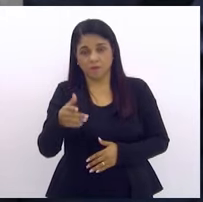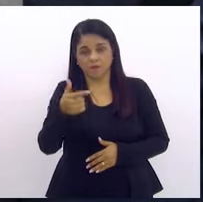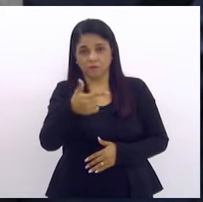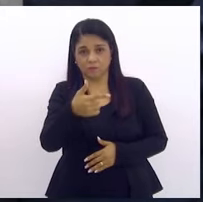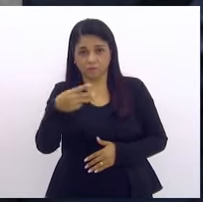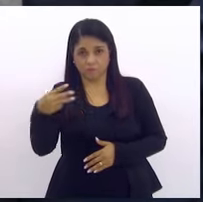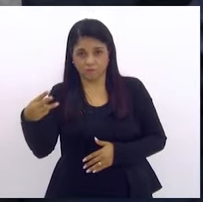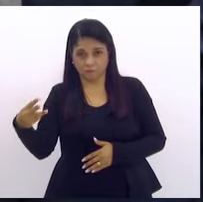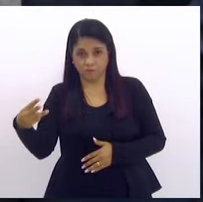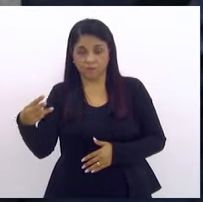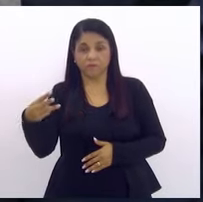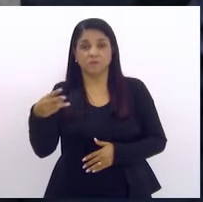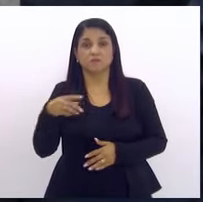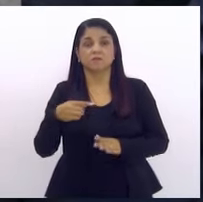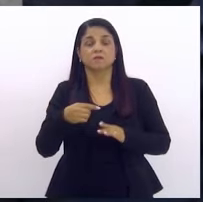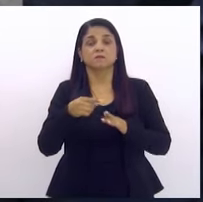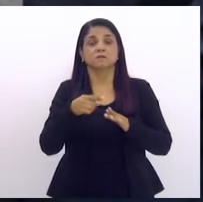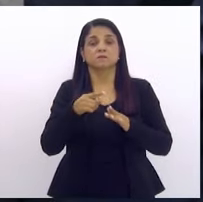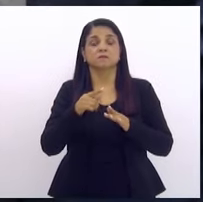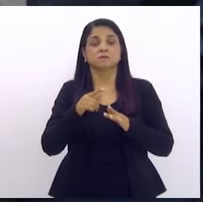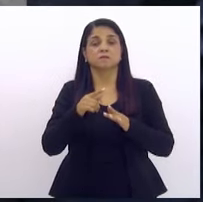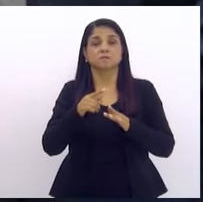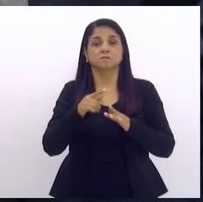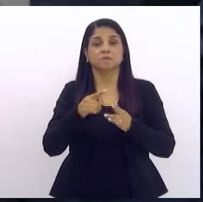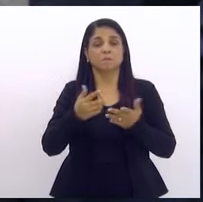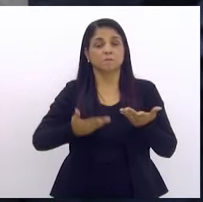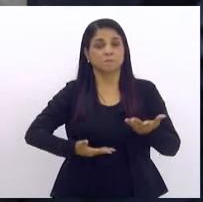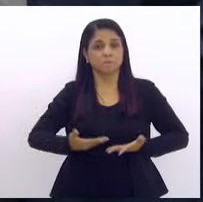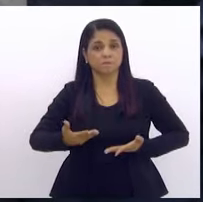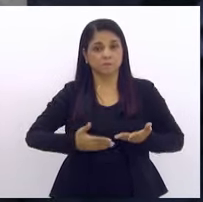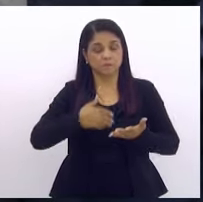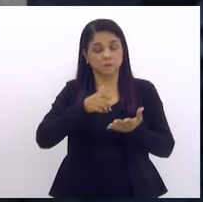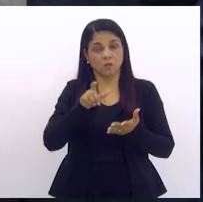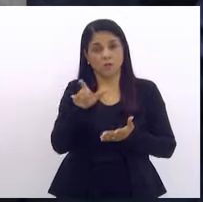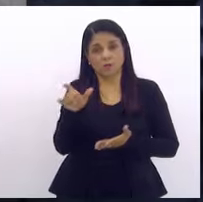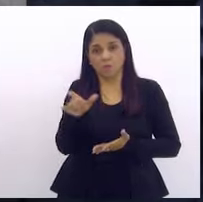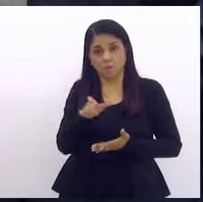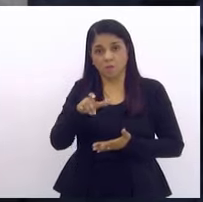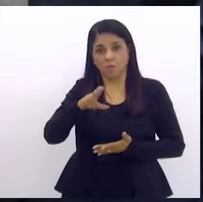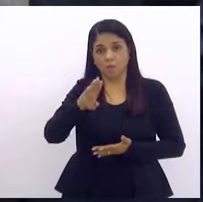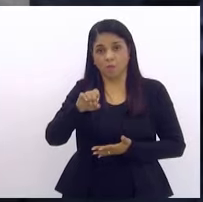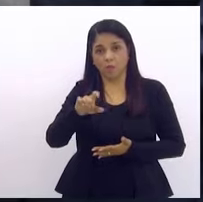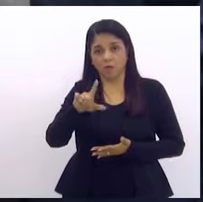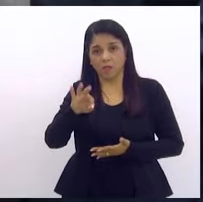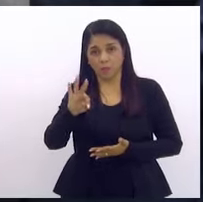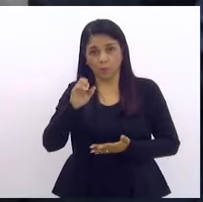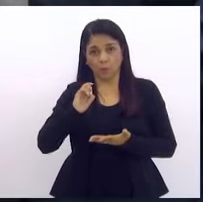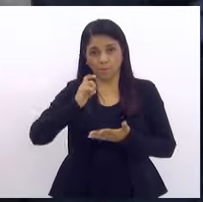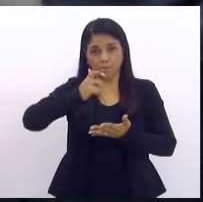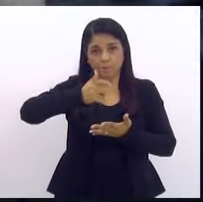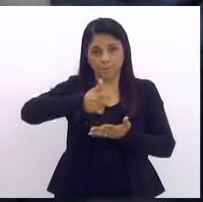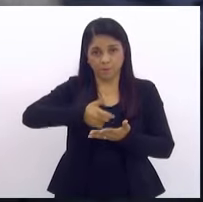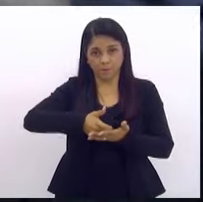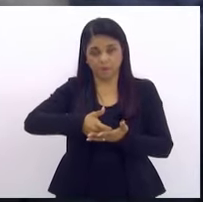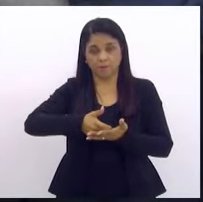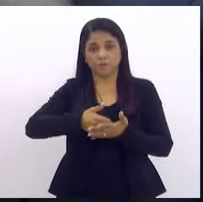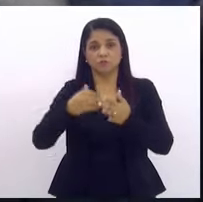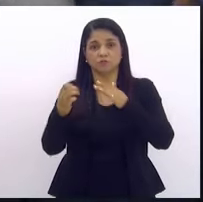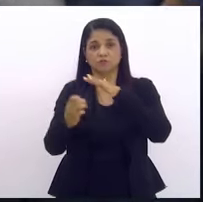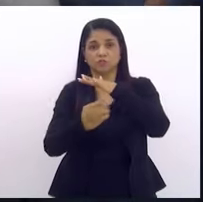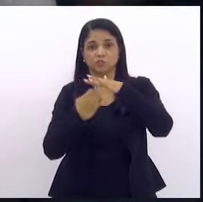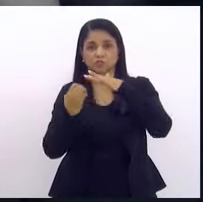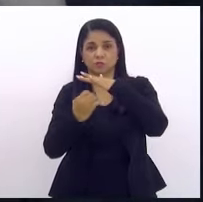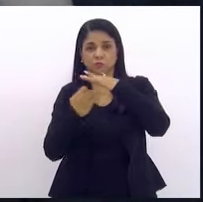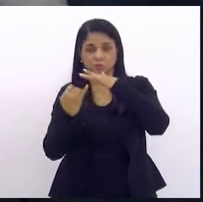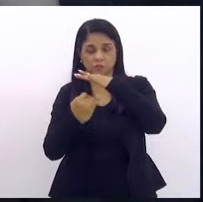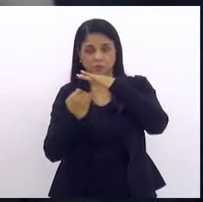965/23, que dispõe sobre a prestação de serviços de boletos com pagamento exclusivo de instituições financeiras e demais